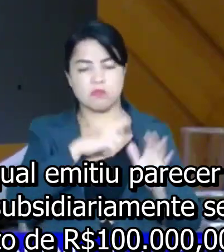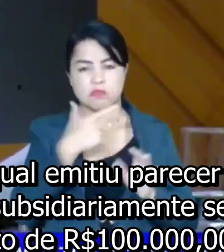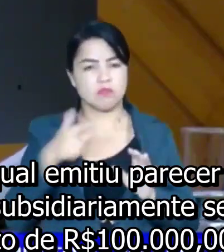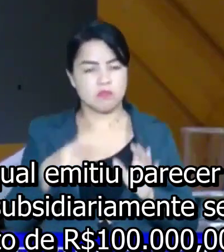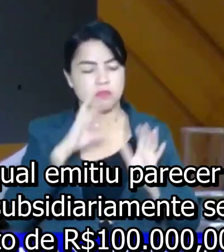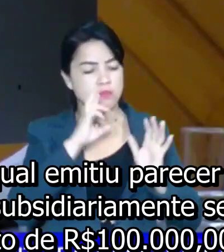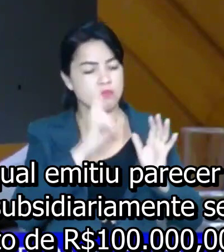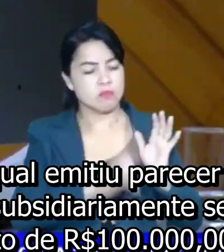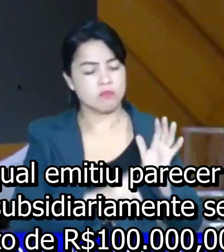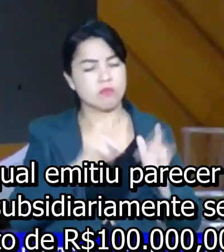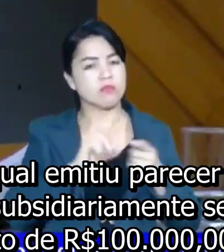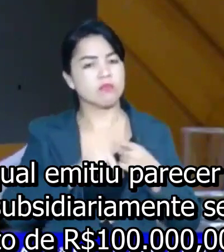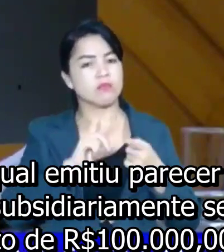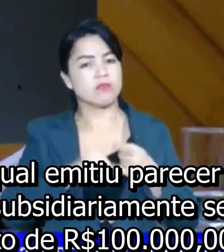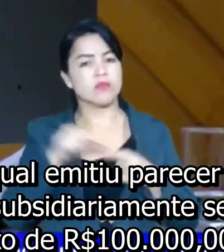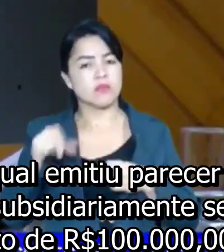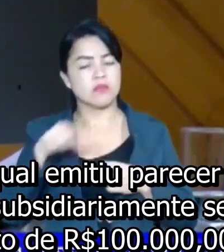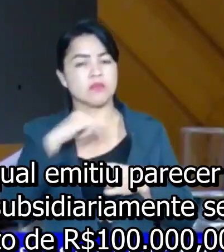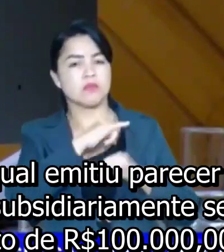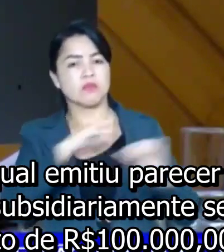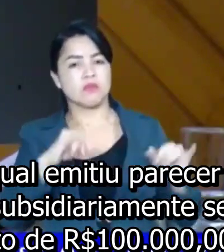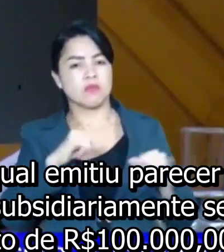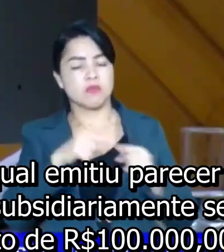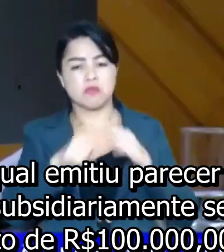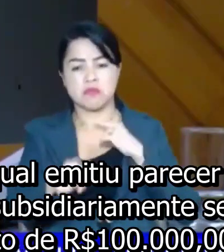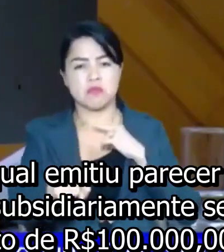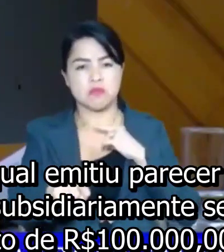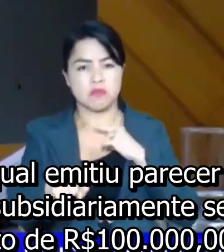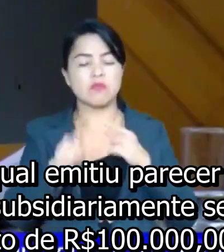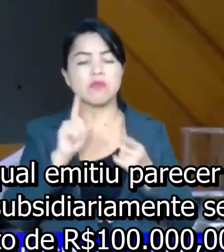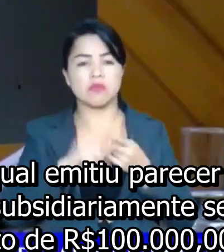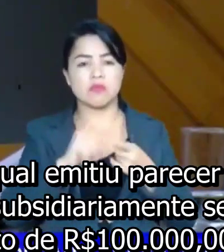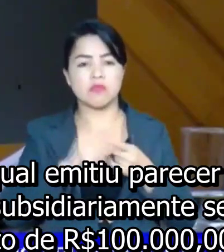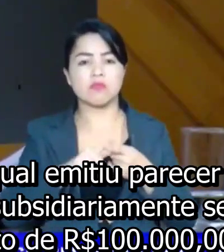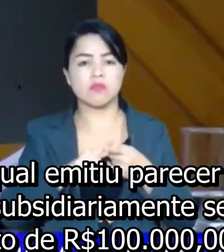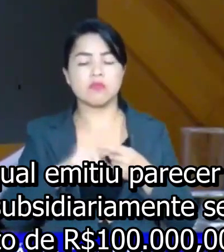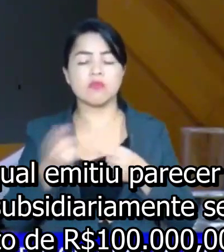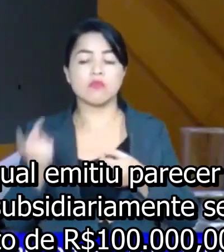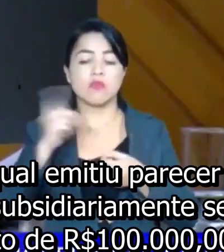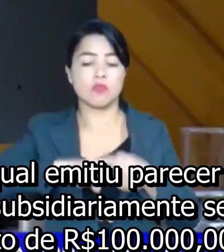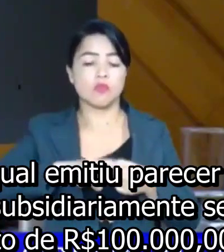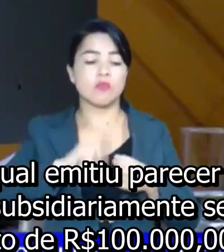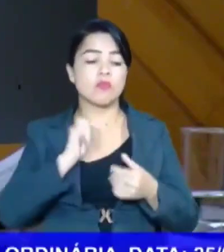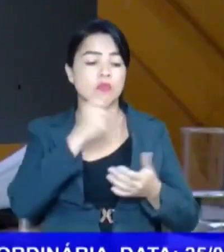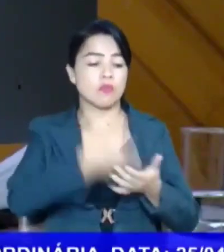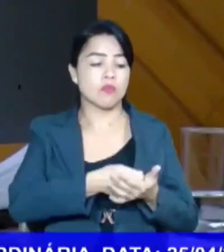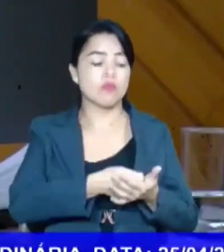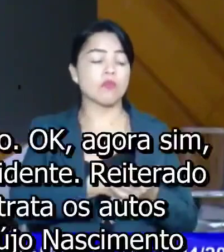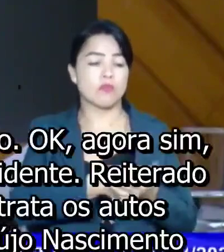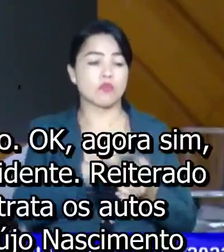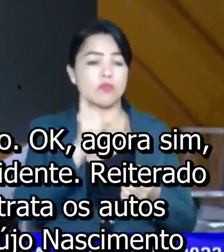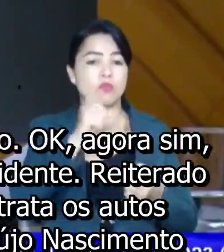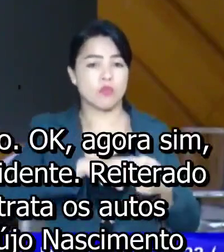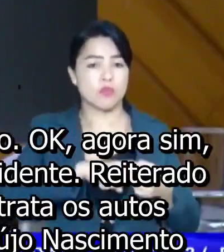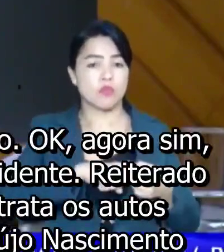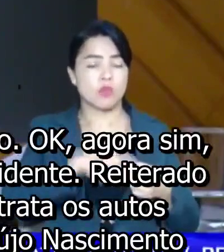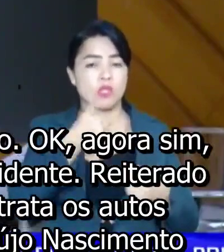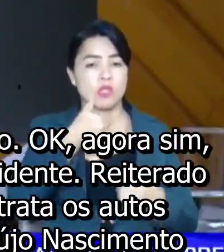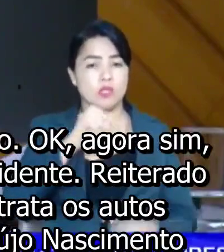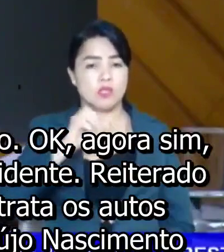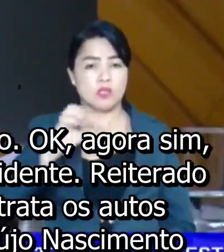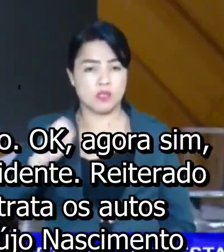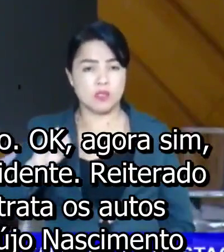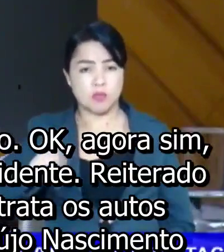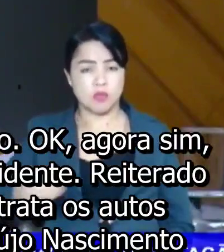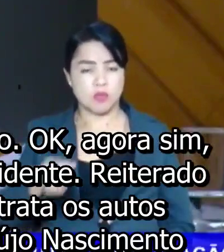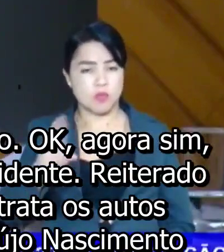e, subsidiariamente, se manifestou pela desaprovação e determinação do recolhimento de R$100 mil correspondentes às despesas